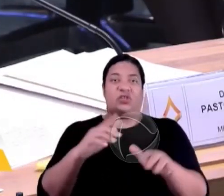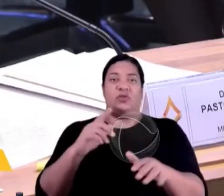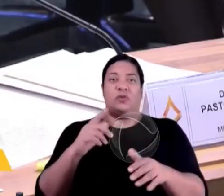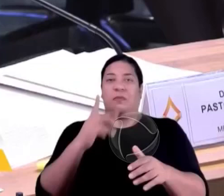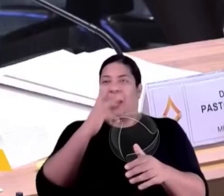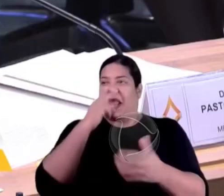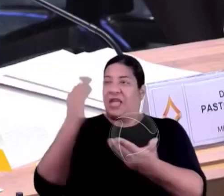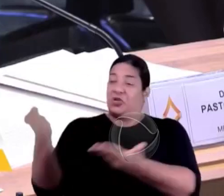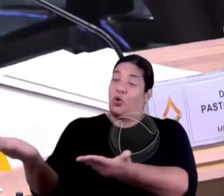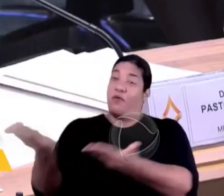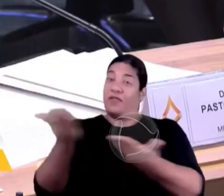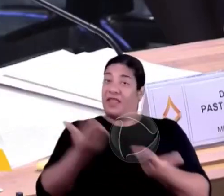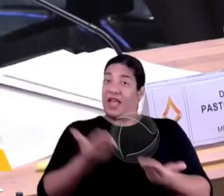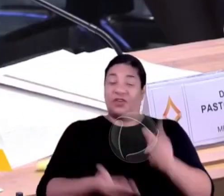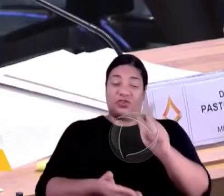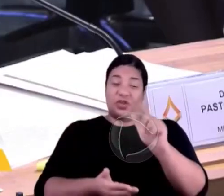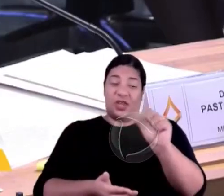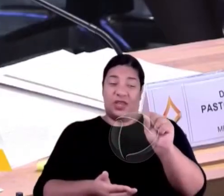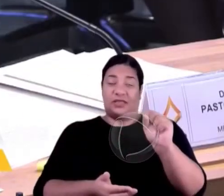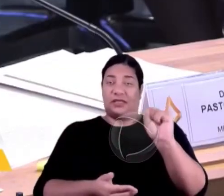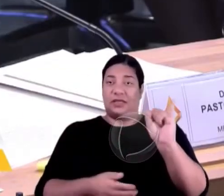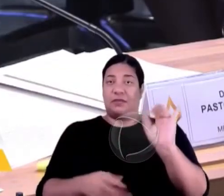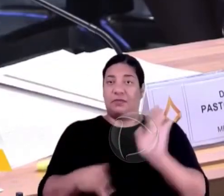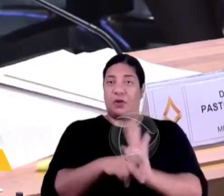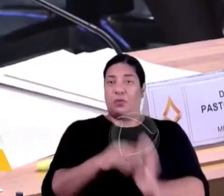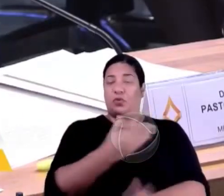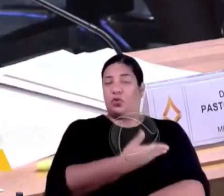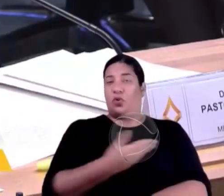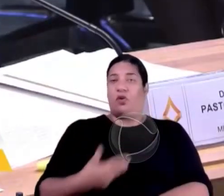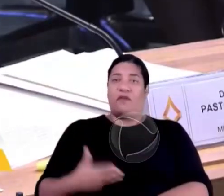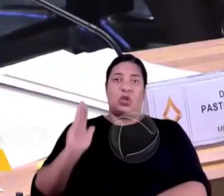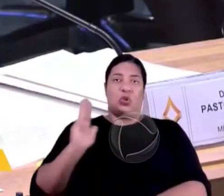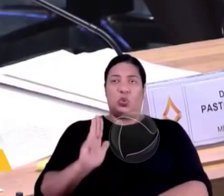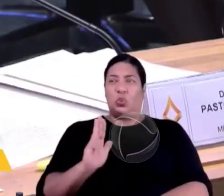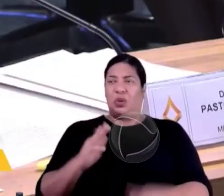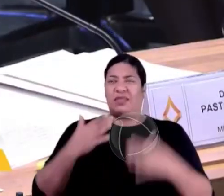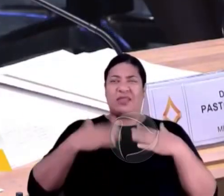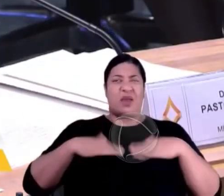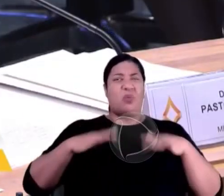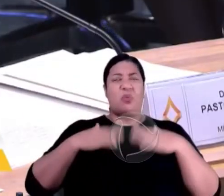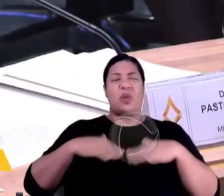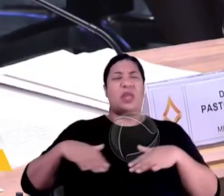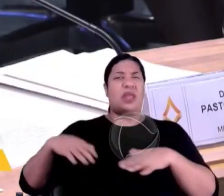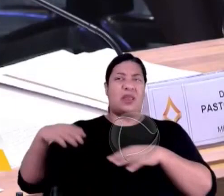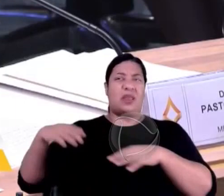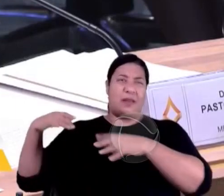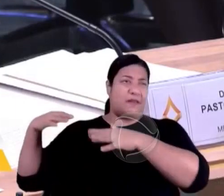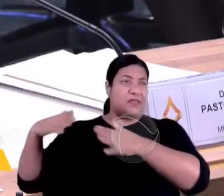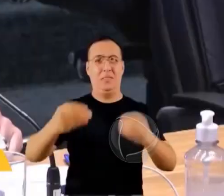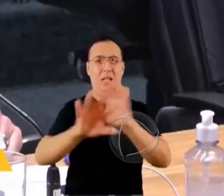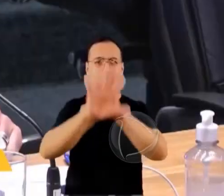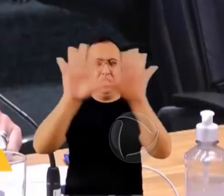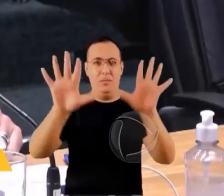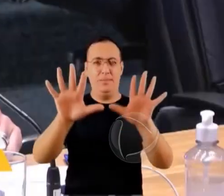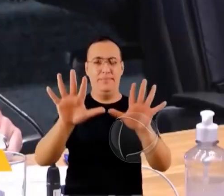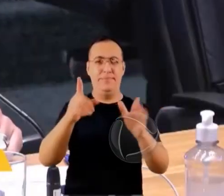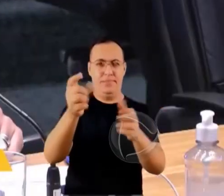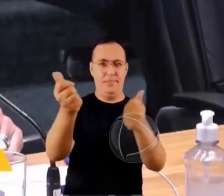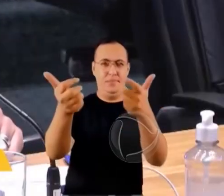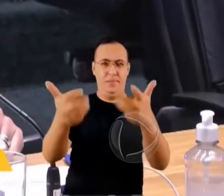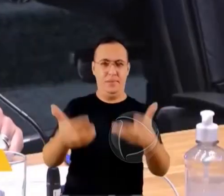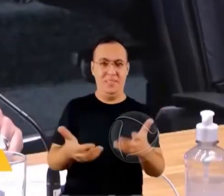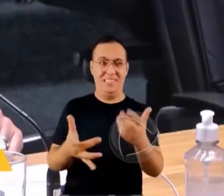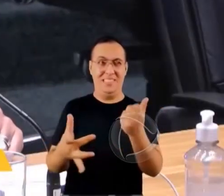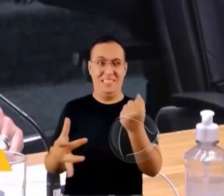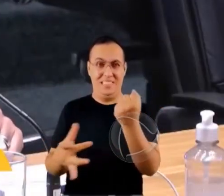pelo GSI do governo Lula ele saíram tranquilamente pelas portas do Palácio a segurança